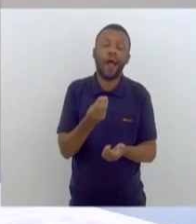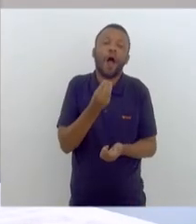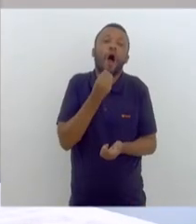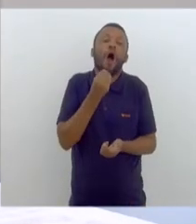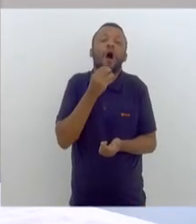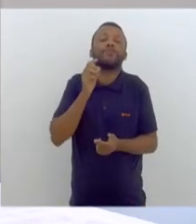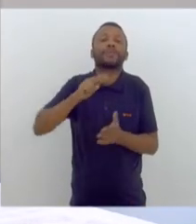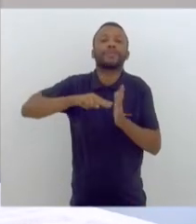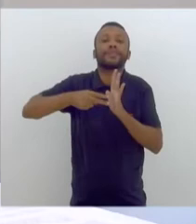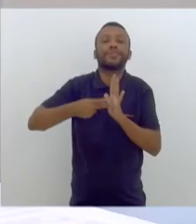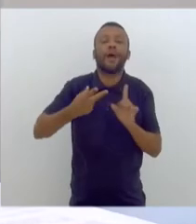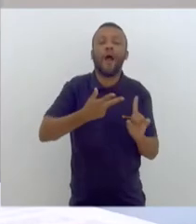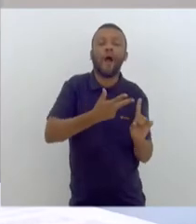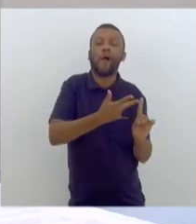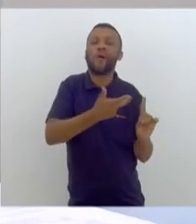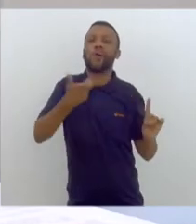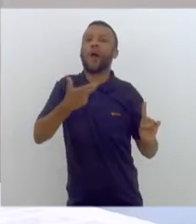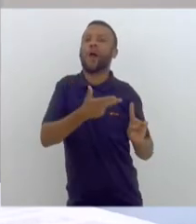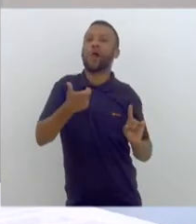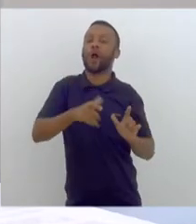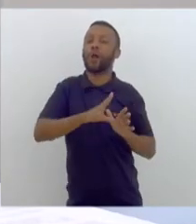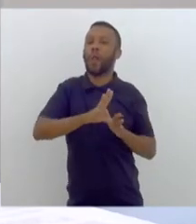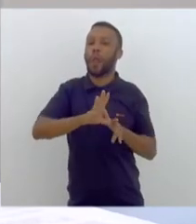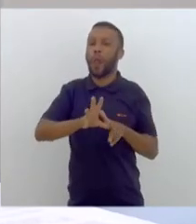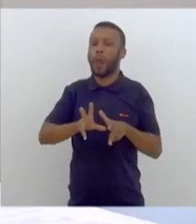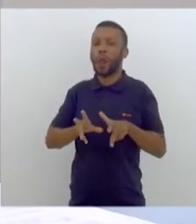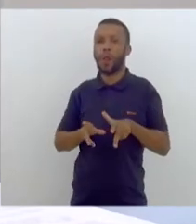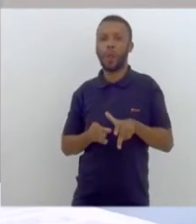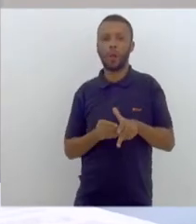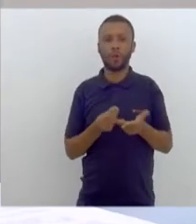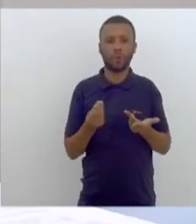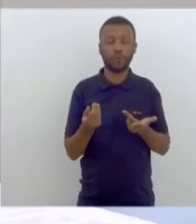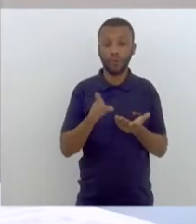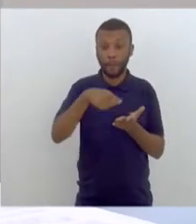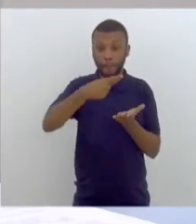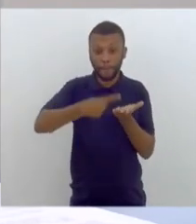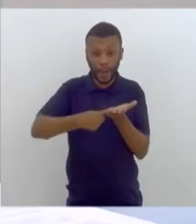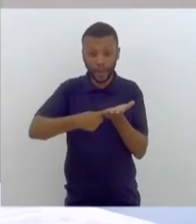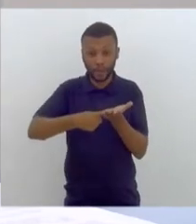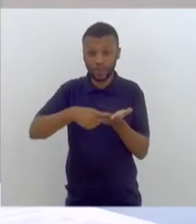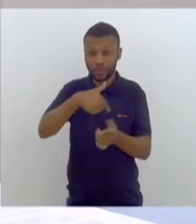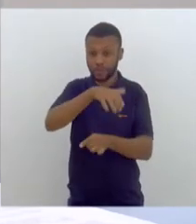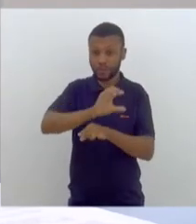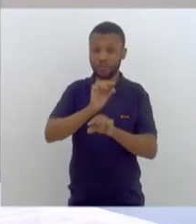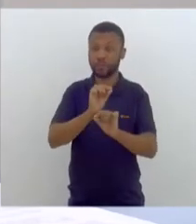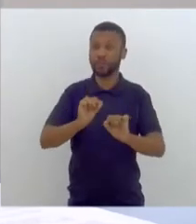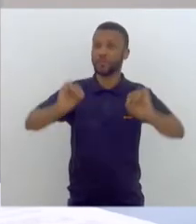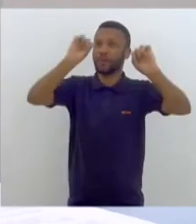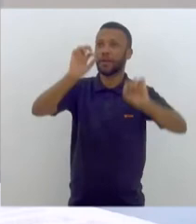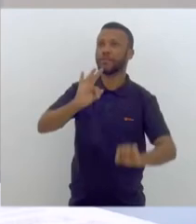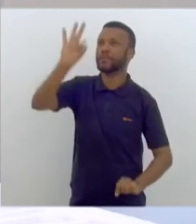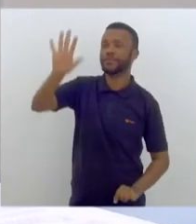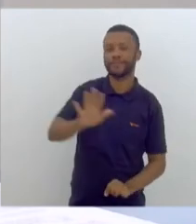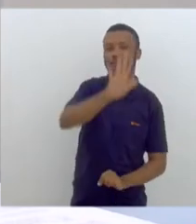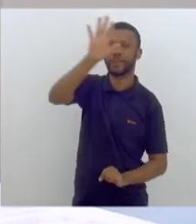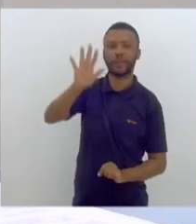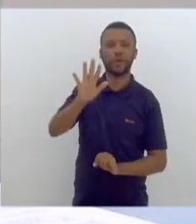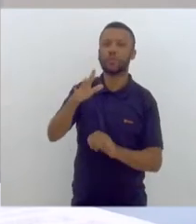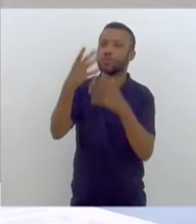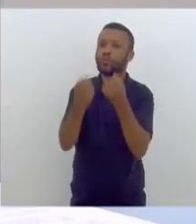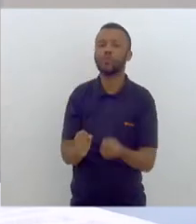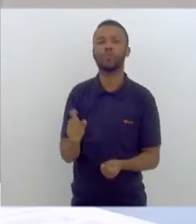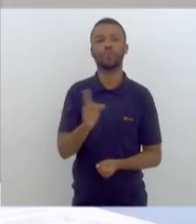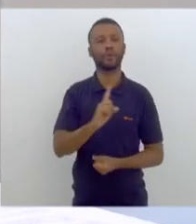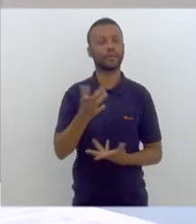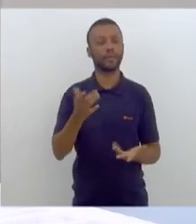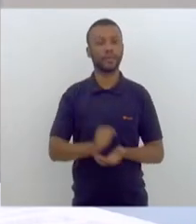joatagem que o pacto federativo não admite isso e como é que como